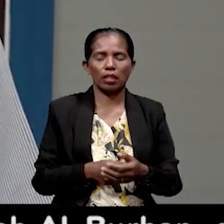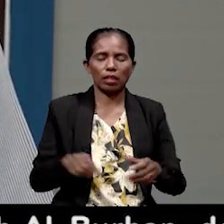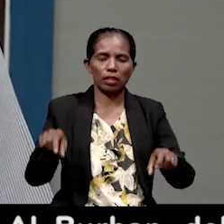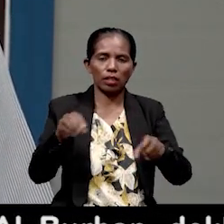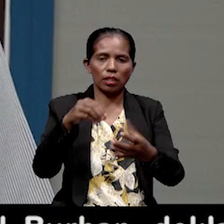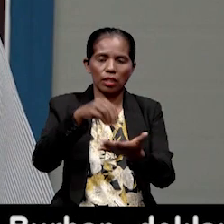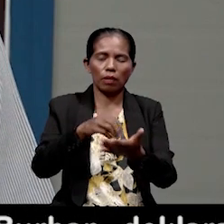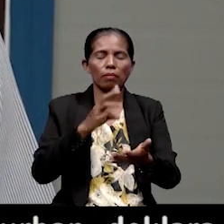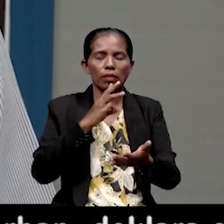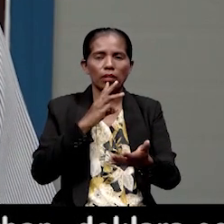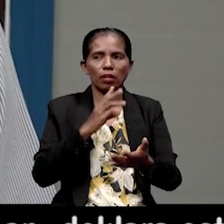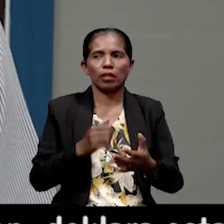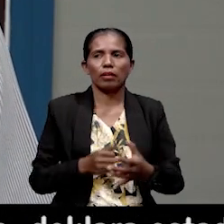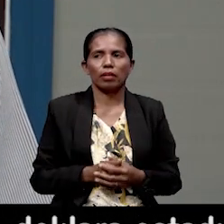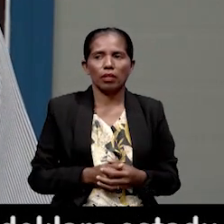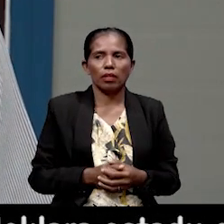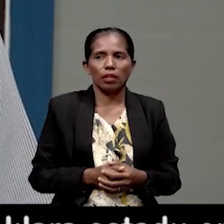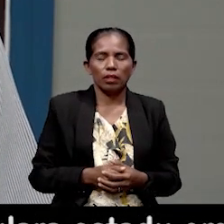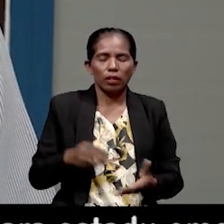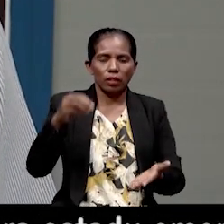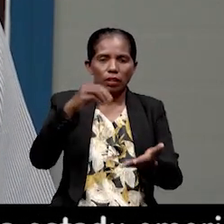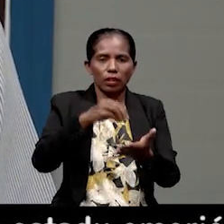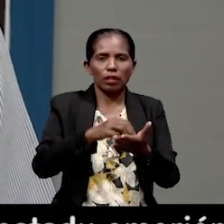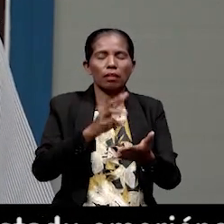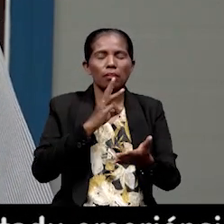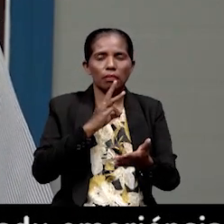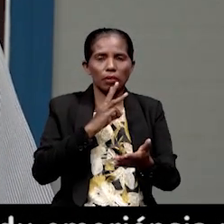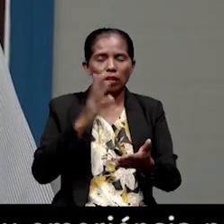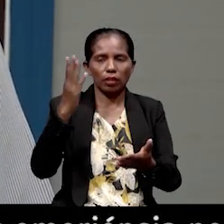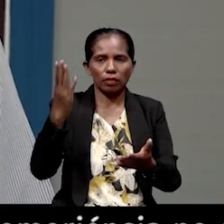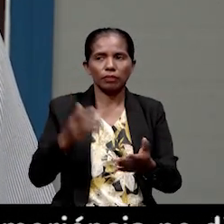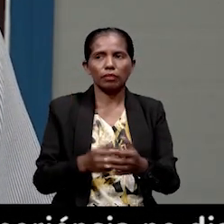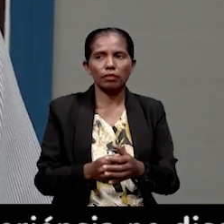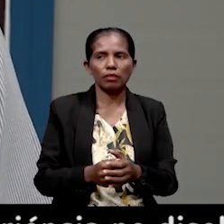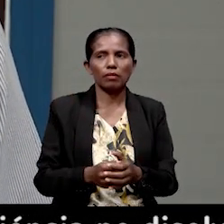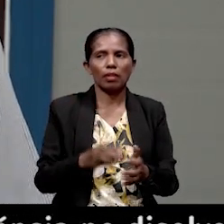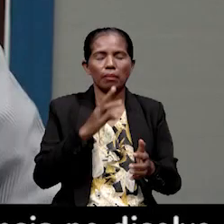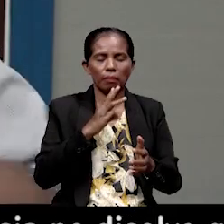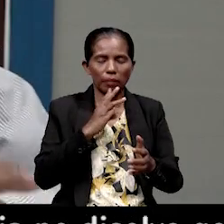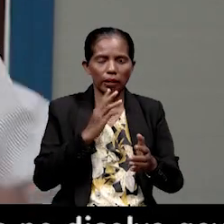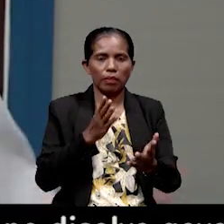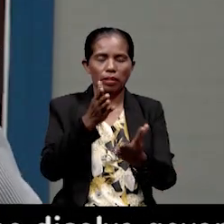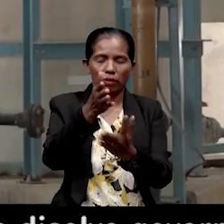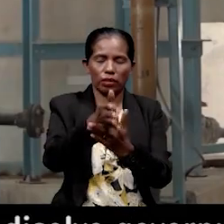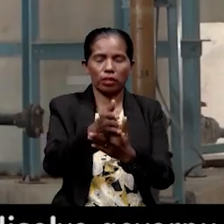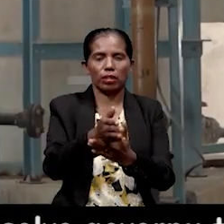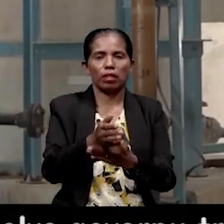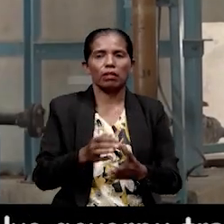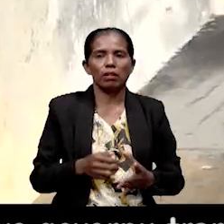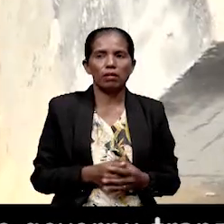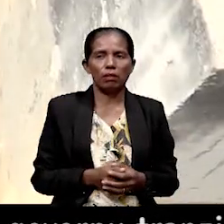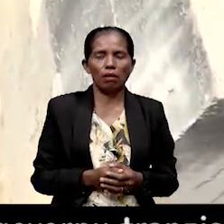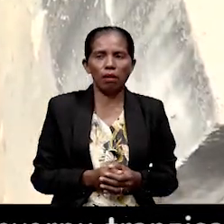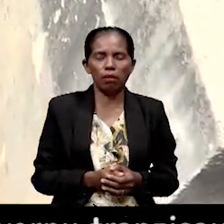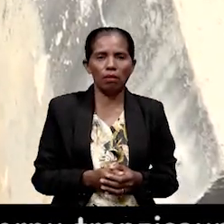bade aumenta bomba ita join ba ia kanu distribusão automaticamente bene circular na tuir plano